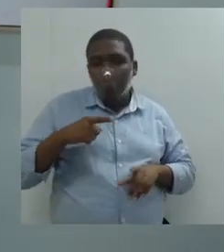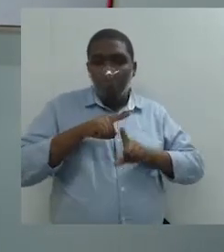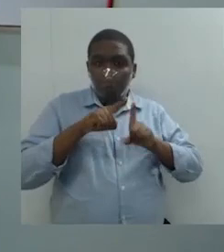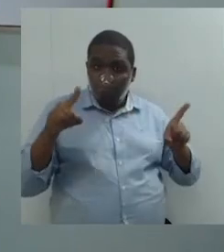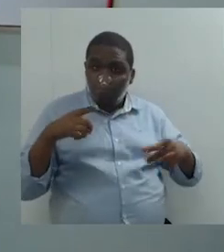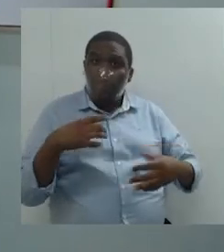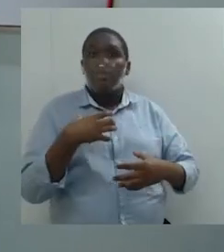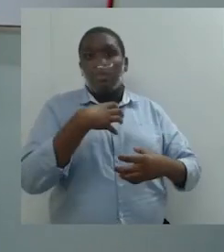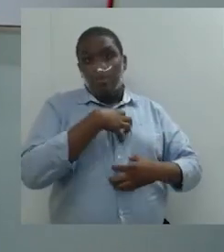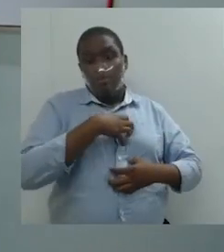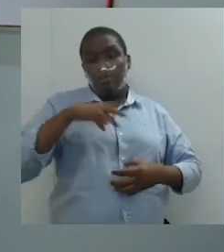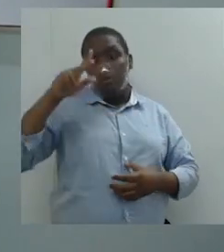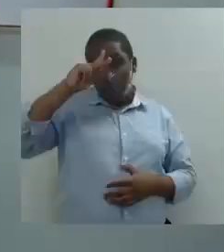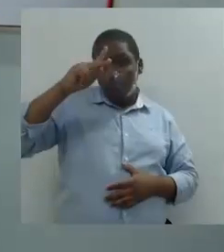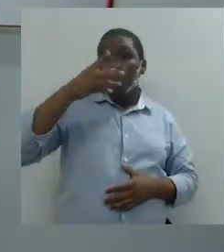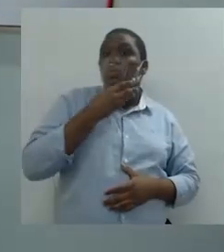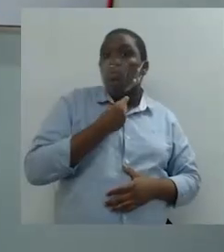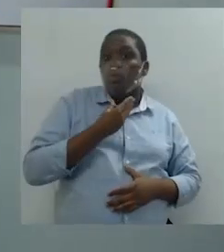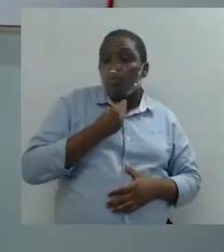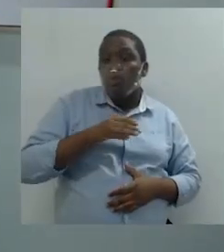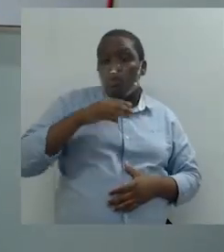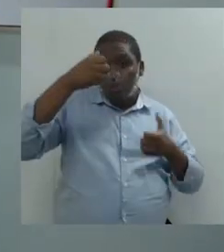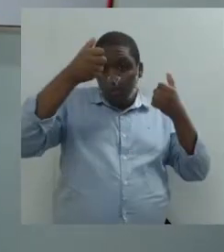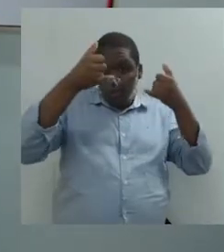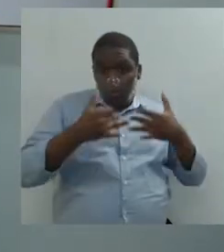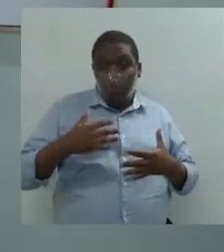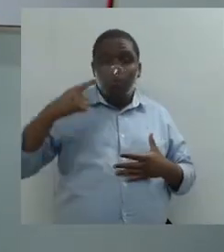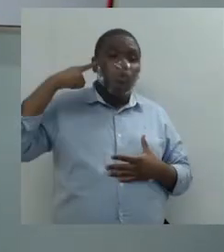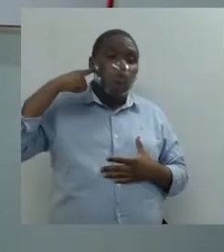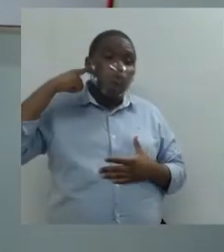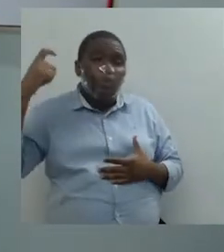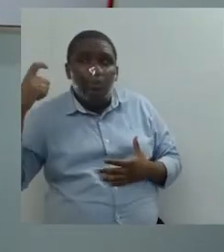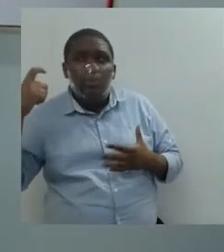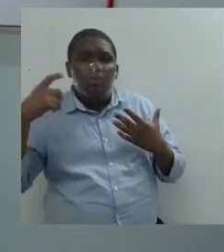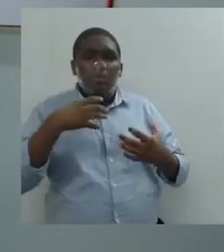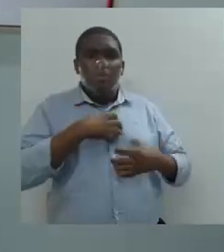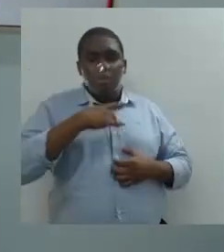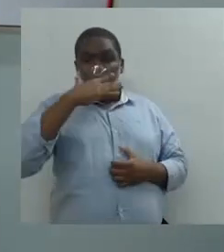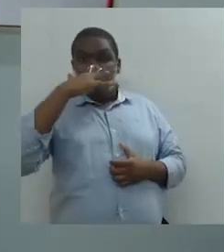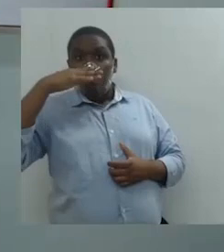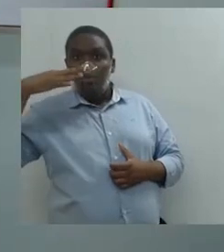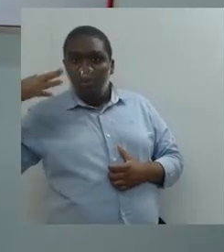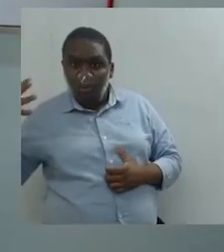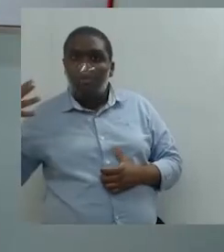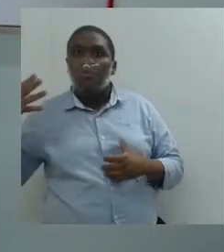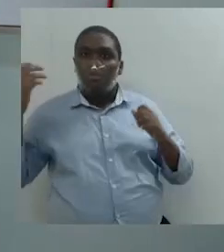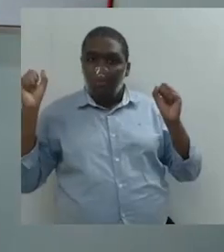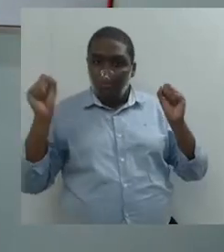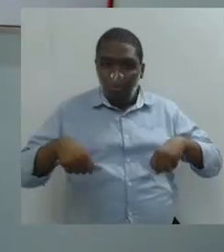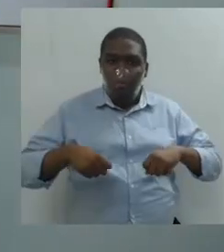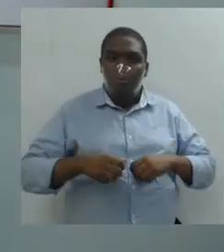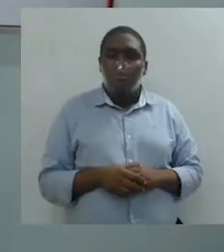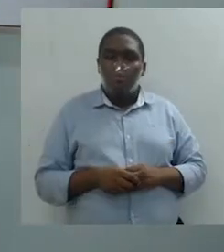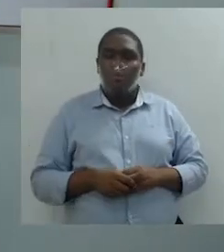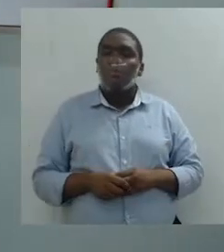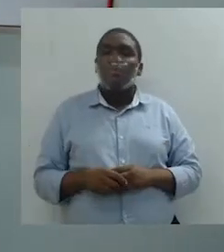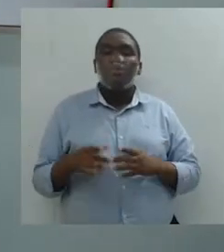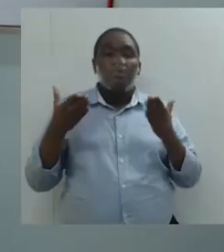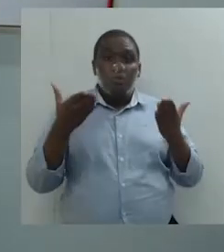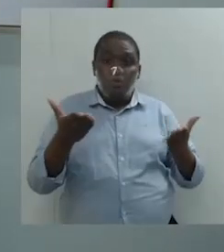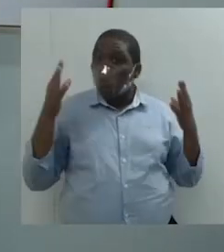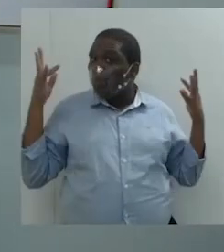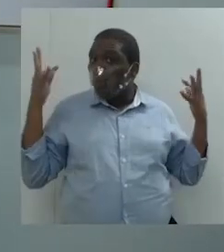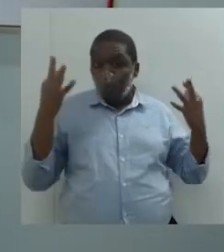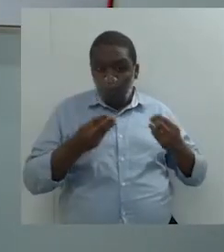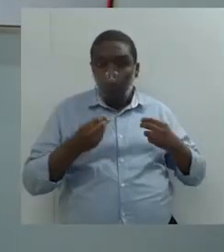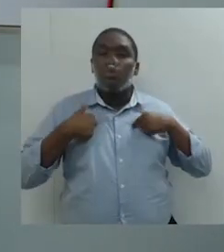sentimos. Lembra de Milton Santos? Ouvimos o barulho, sentimos o odor. E todo esse quadro